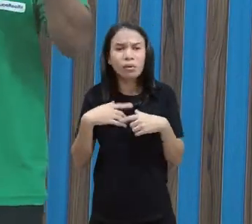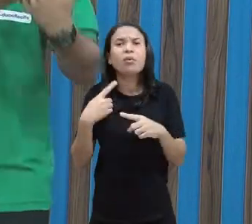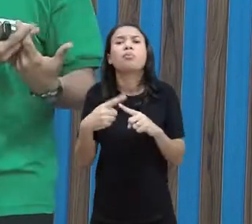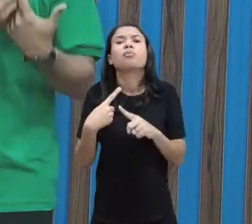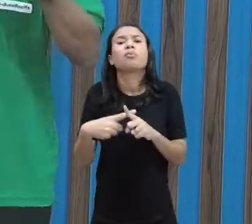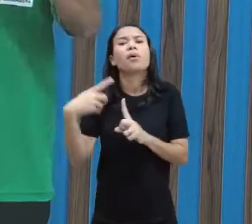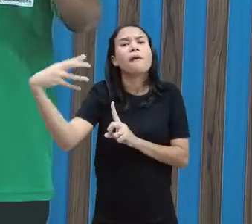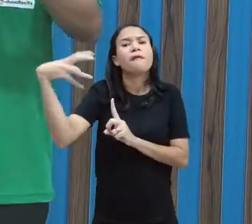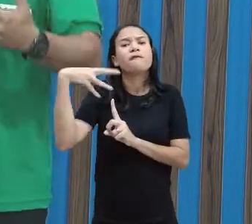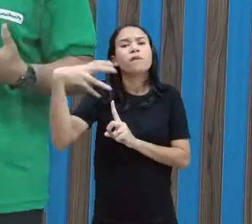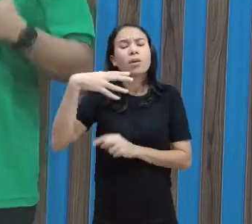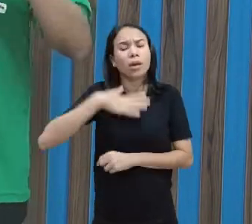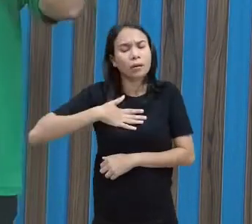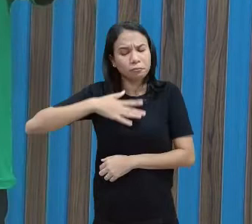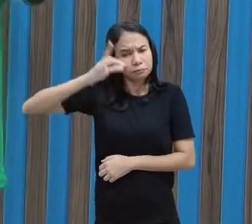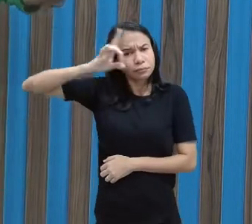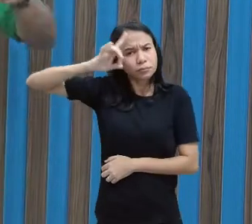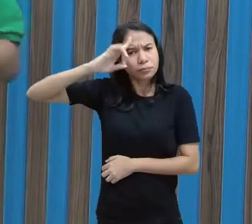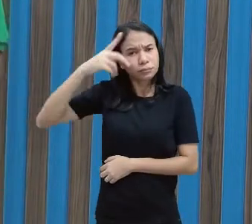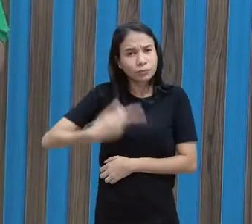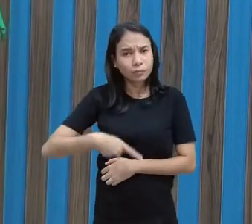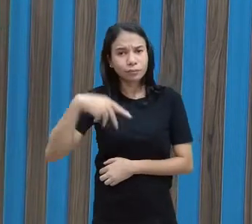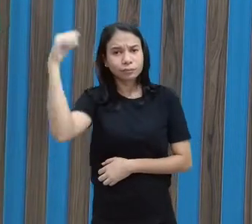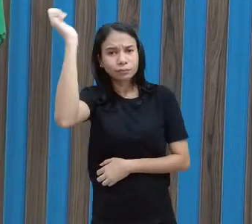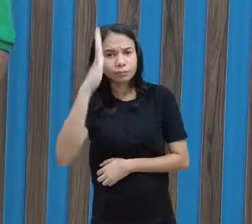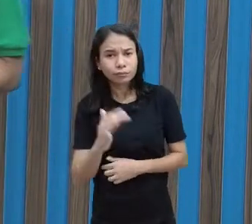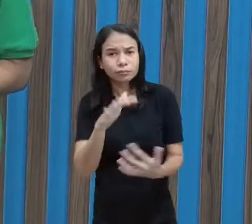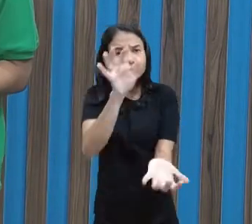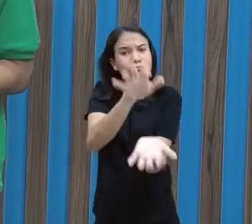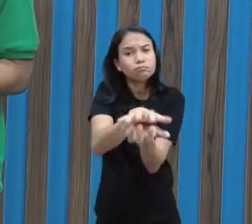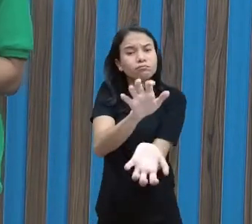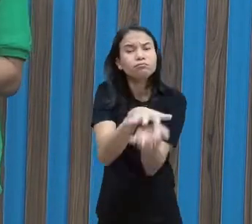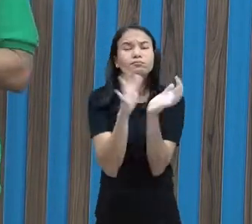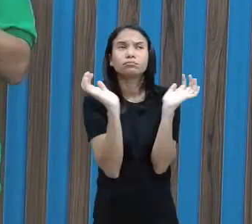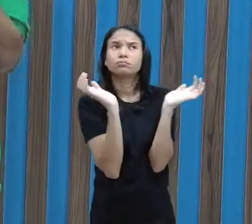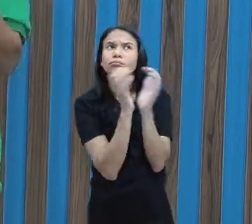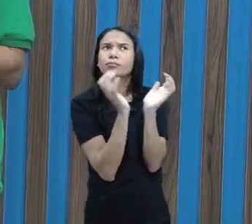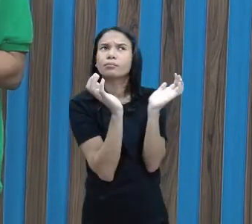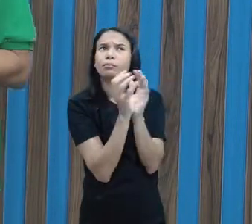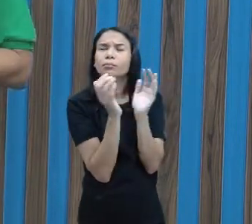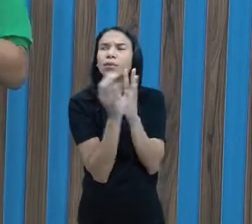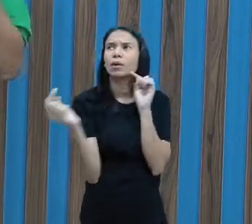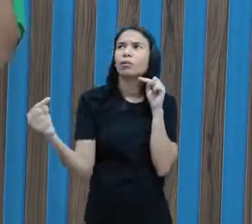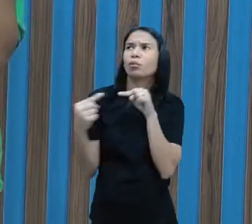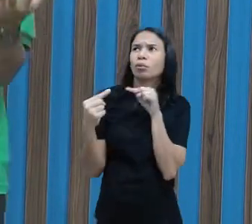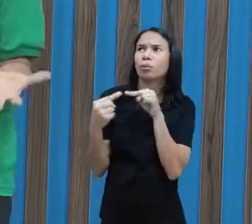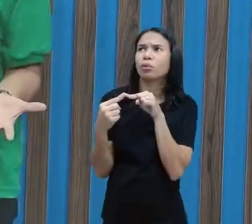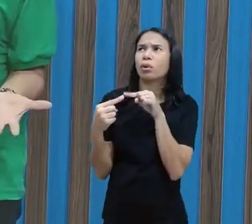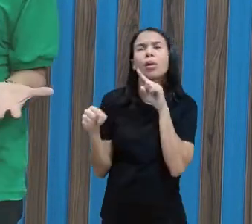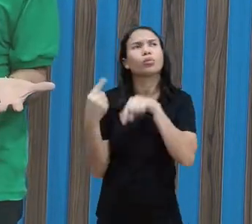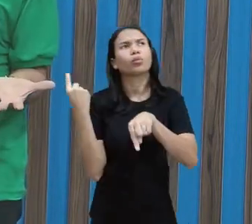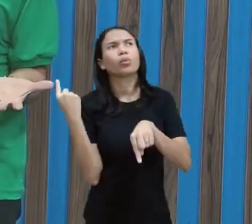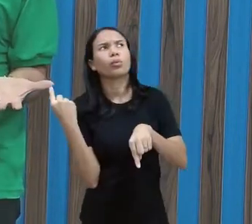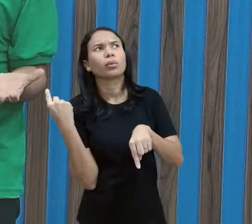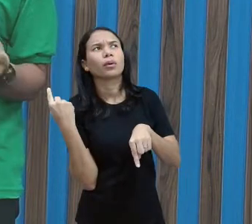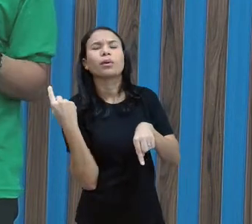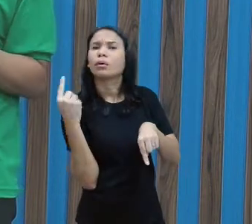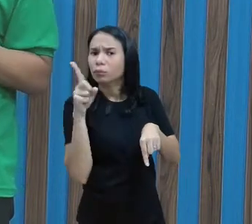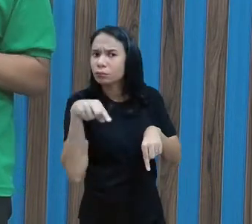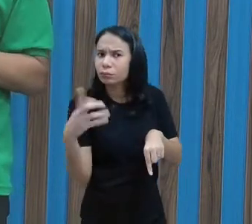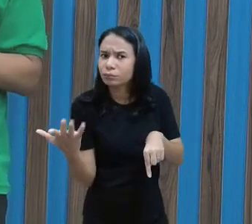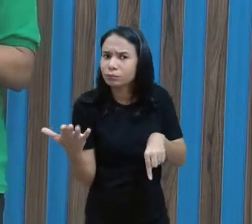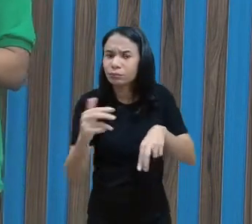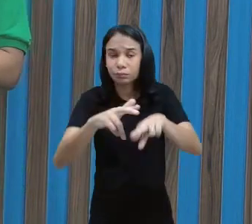dia aqui no Brasil, em Pernambuco, em Recife? Será que tem alguma relação? Será que influencia?